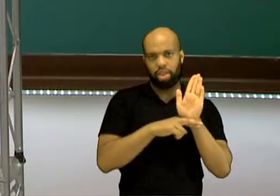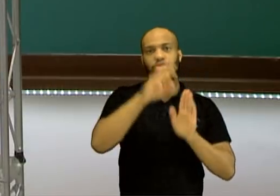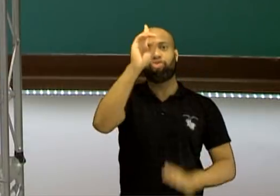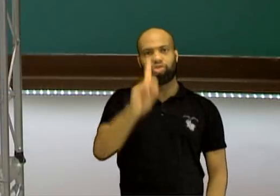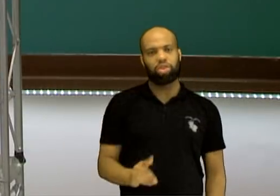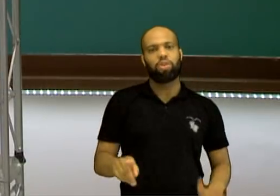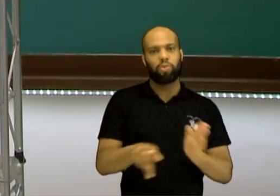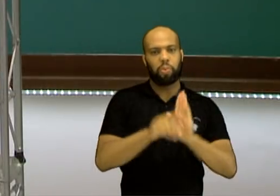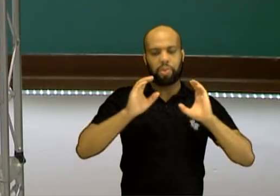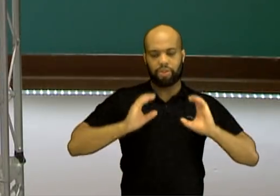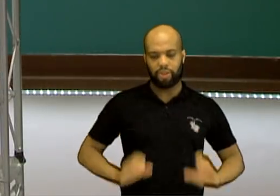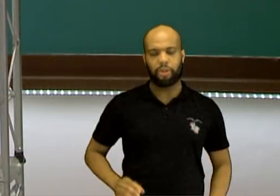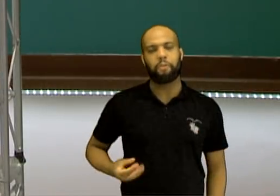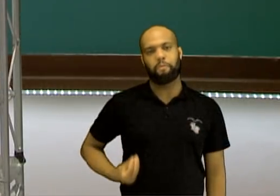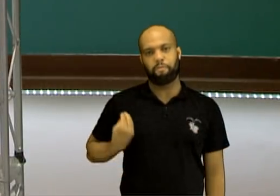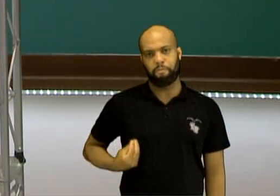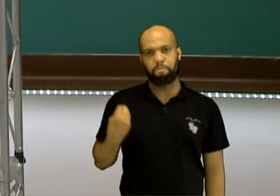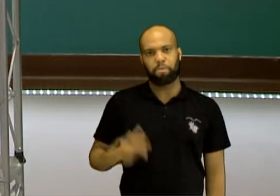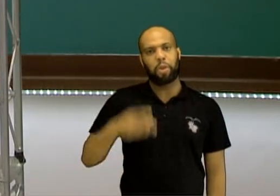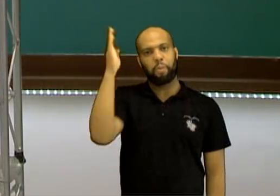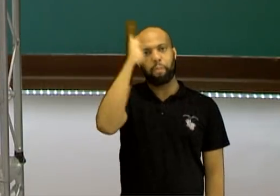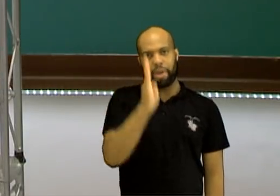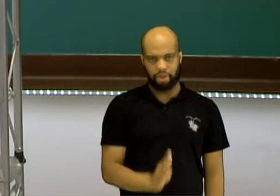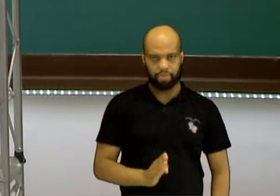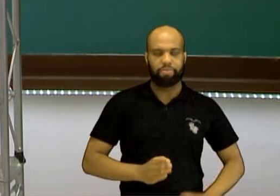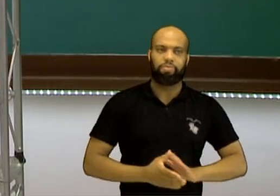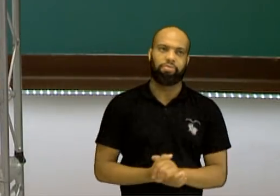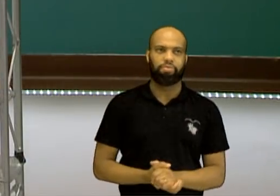dos cidadãos brasileiros.